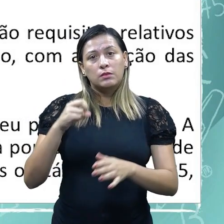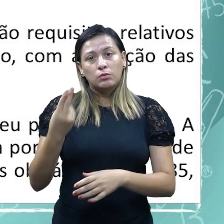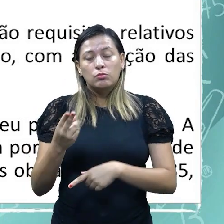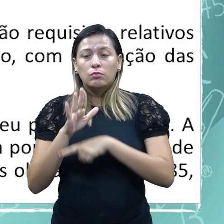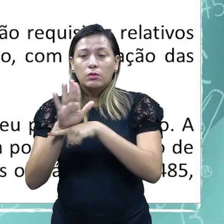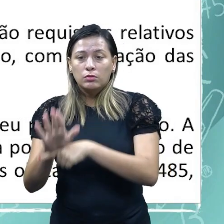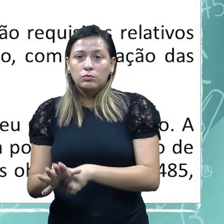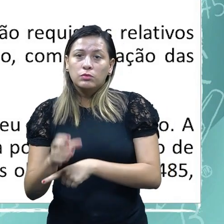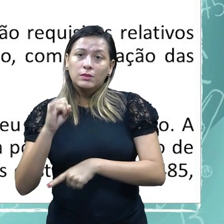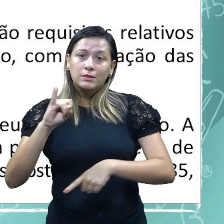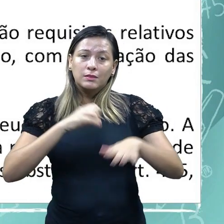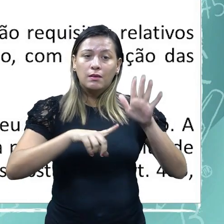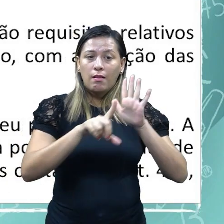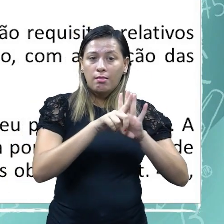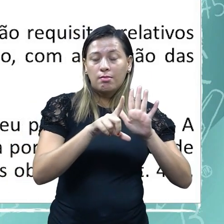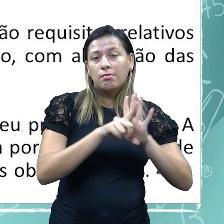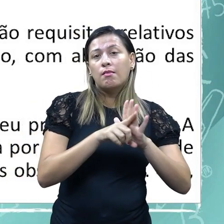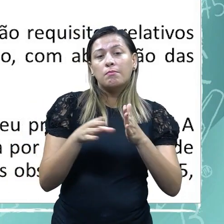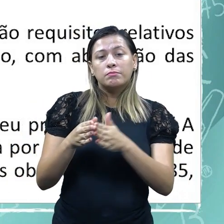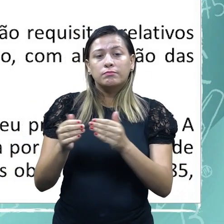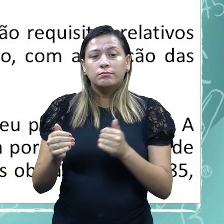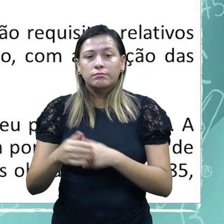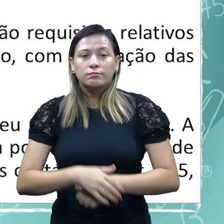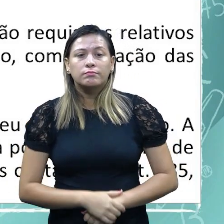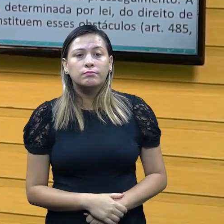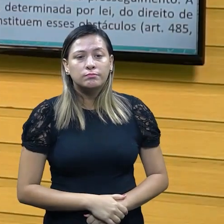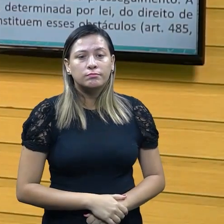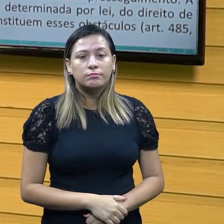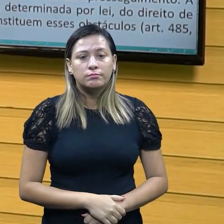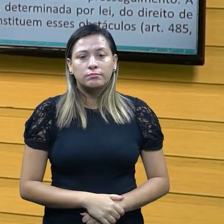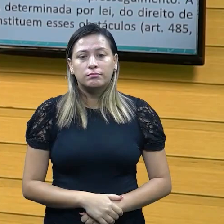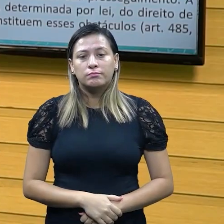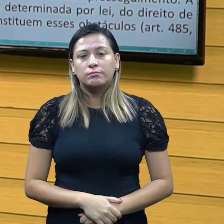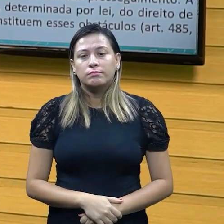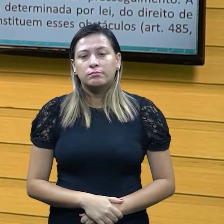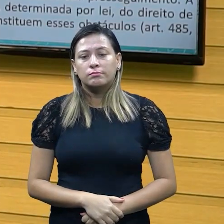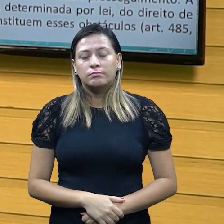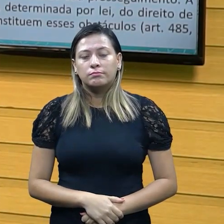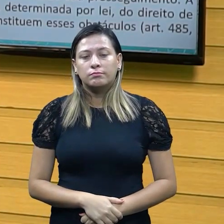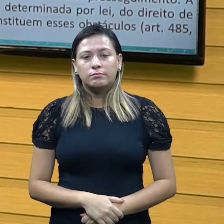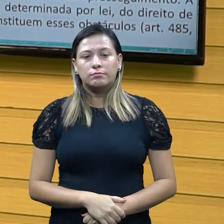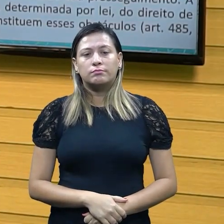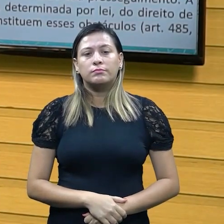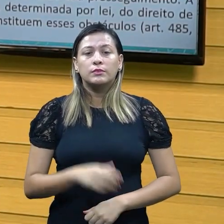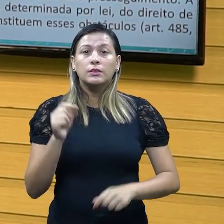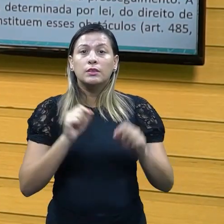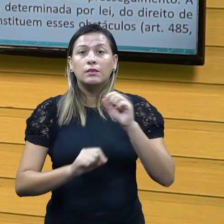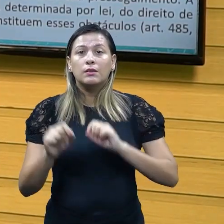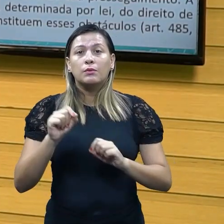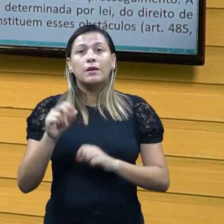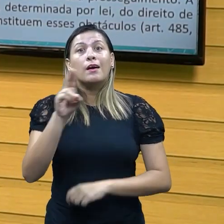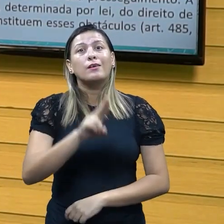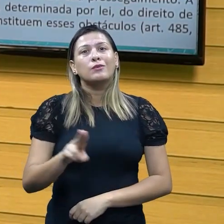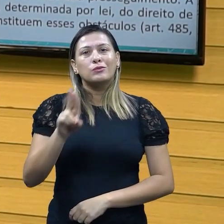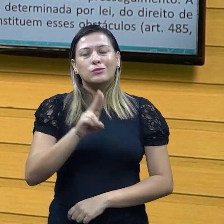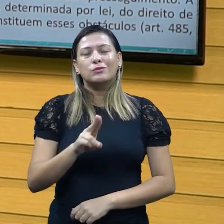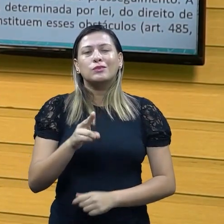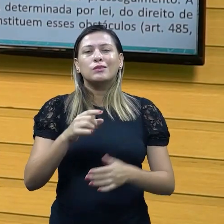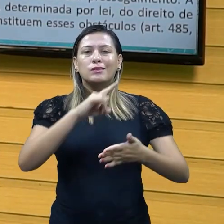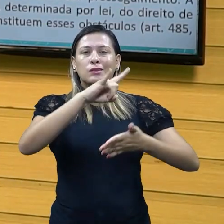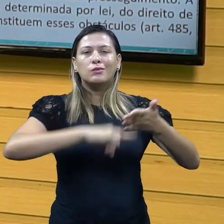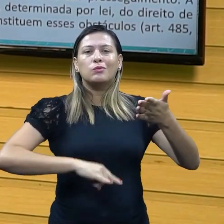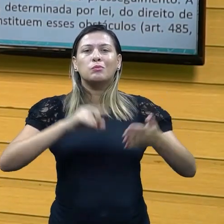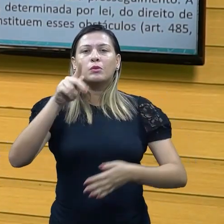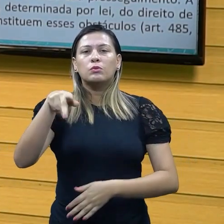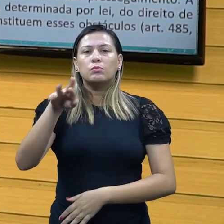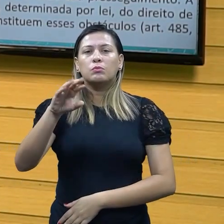exigir, outorgue poderes para quem? A advogado. Daí aquela questão da procuração. Ele